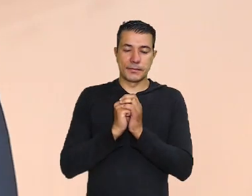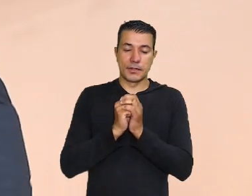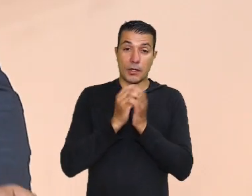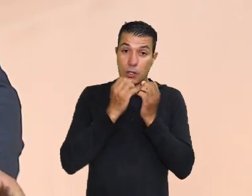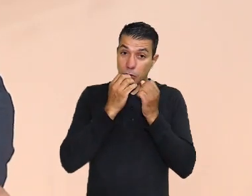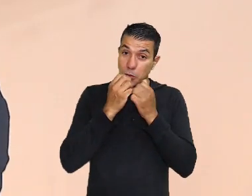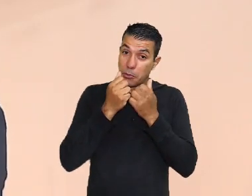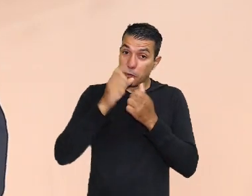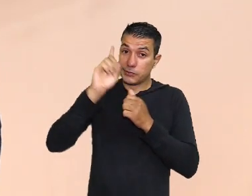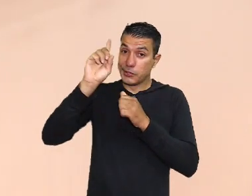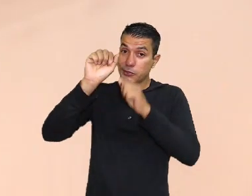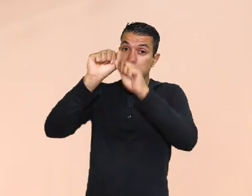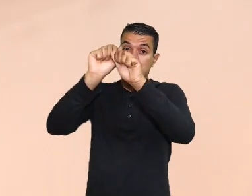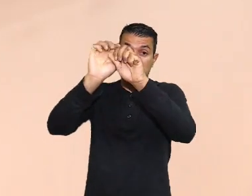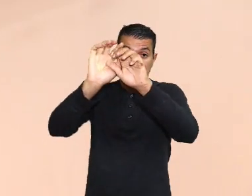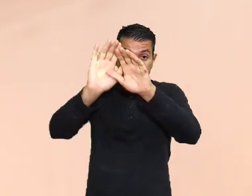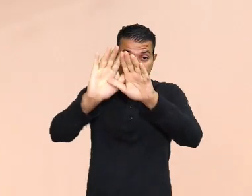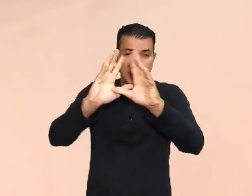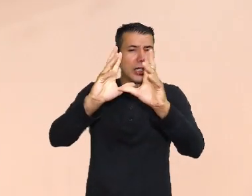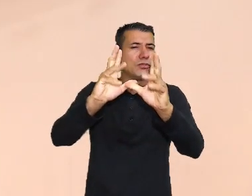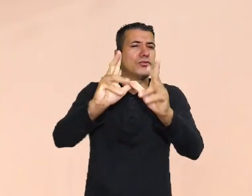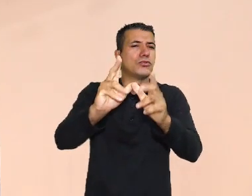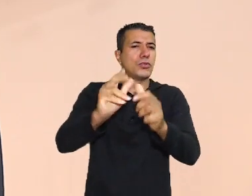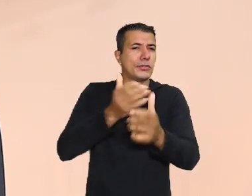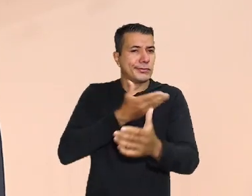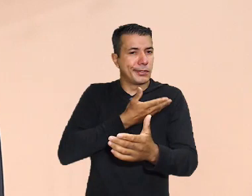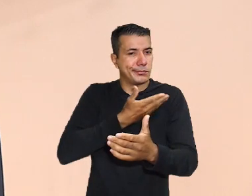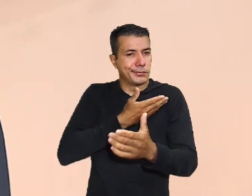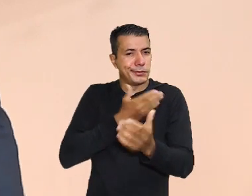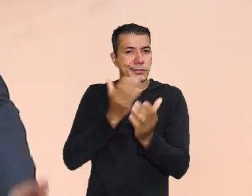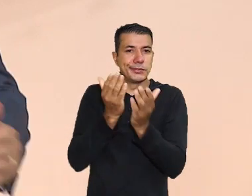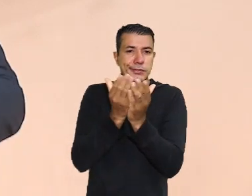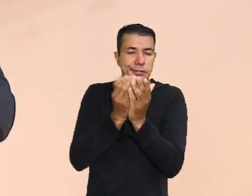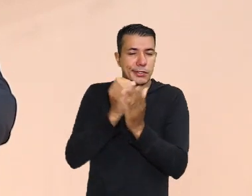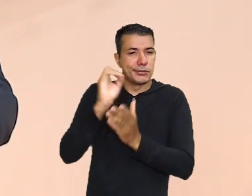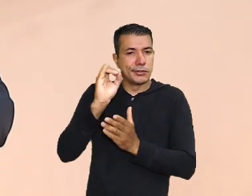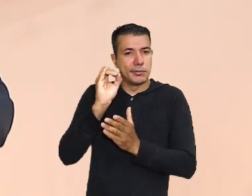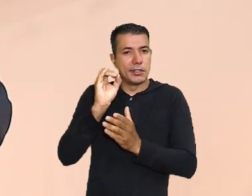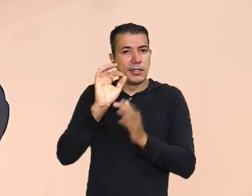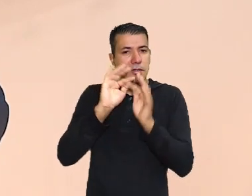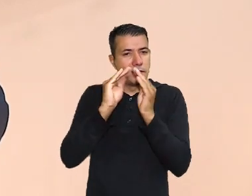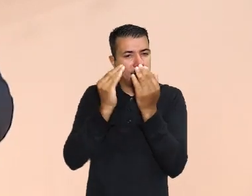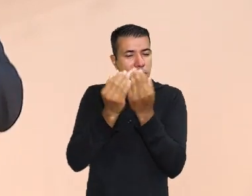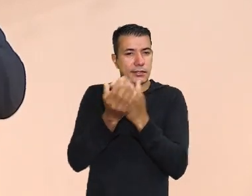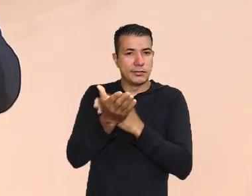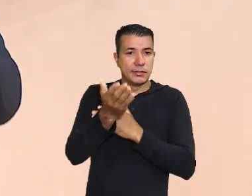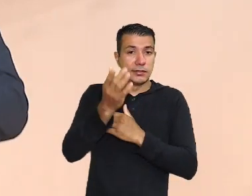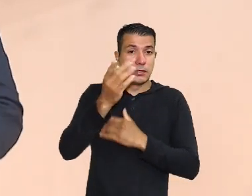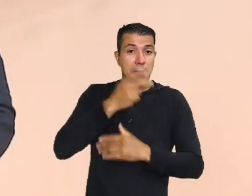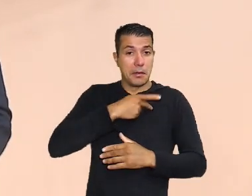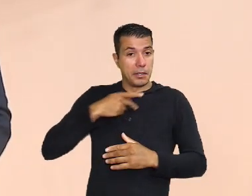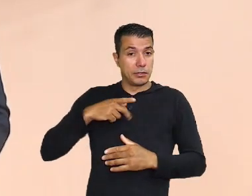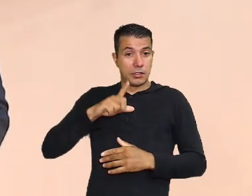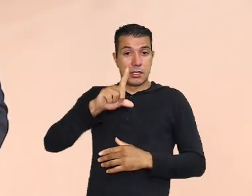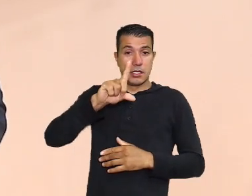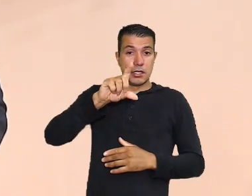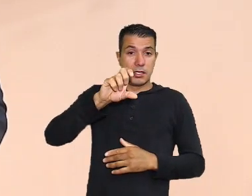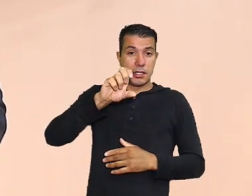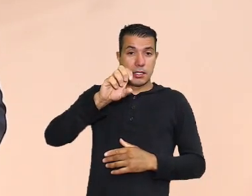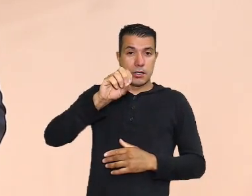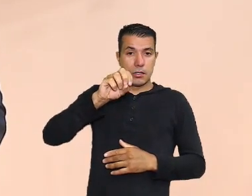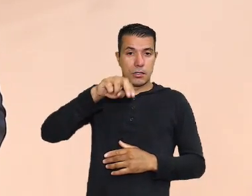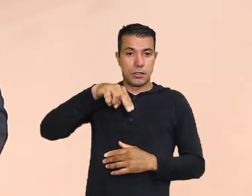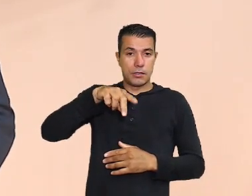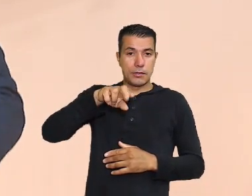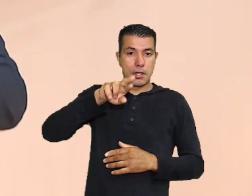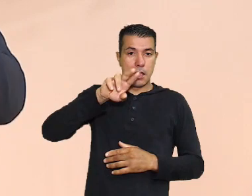Que Deus possa abençoar a todos nós. E para este momento, sem muita demora, pastor Leonardo Martins dando continuidade